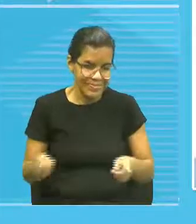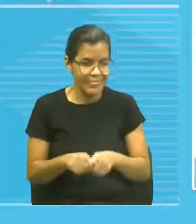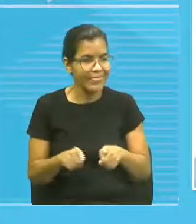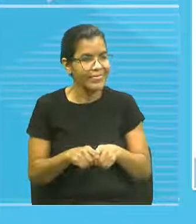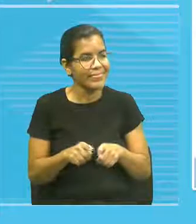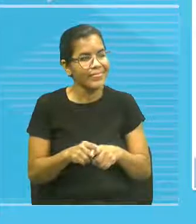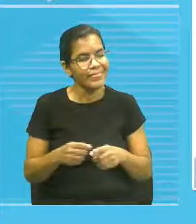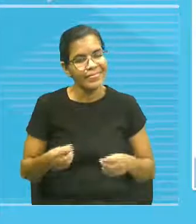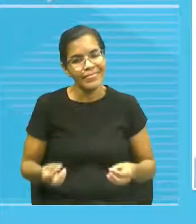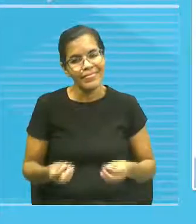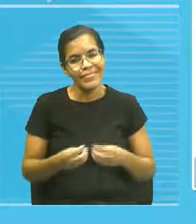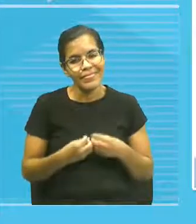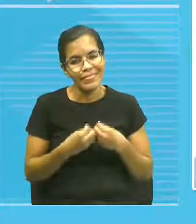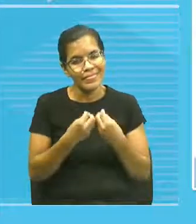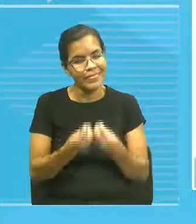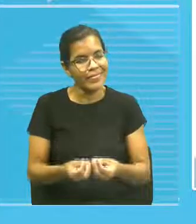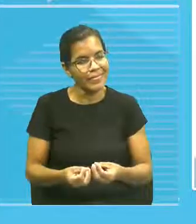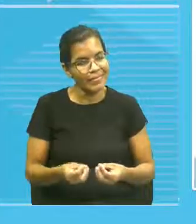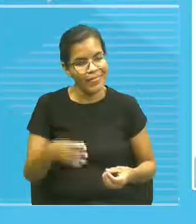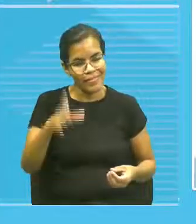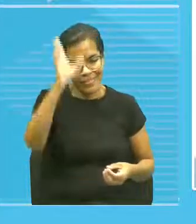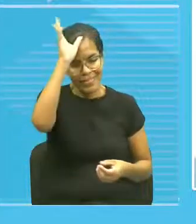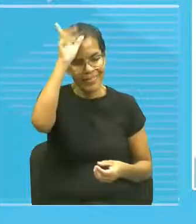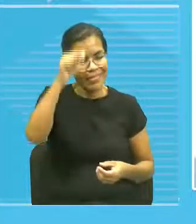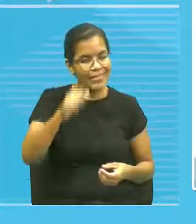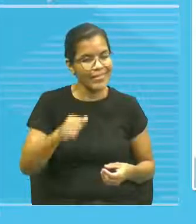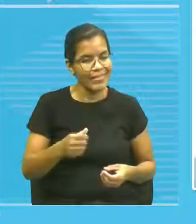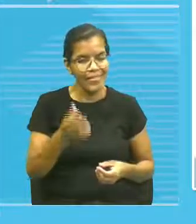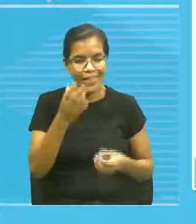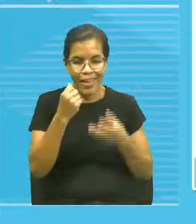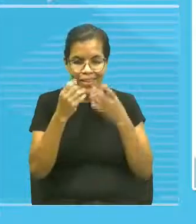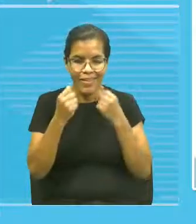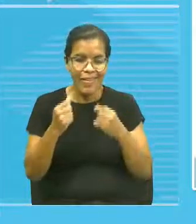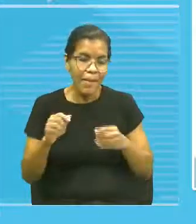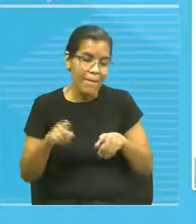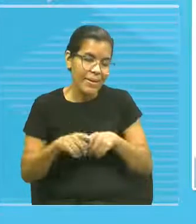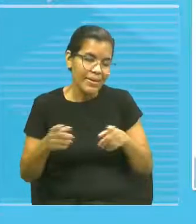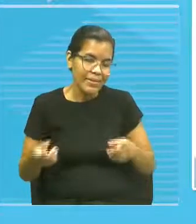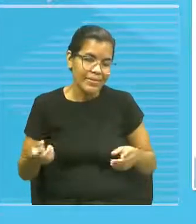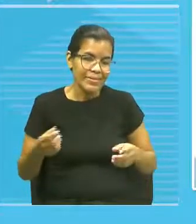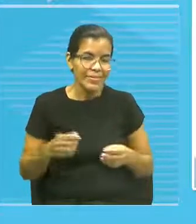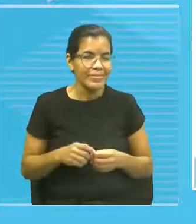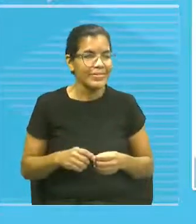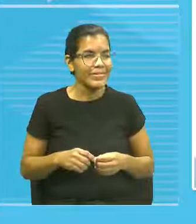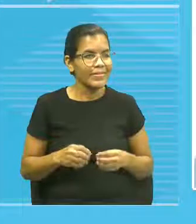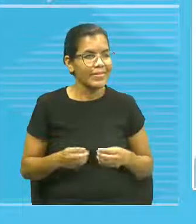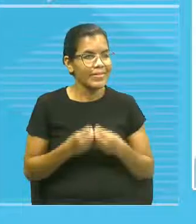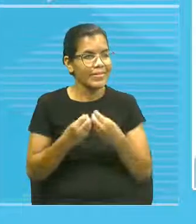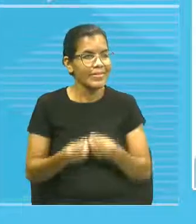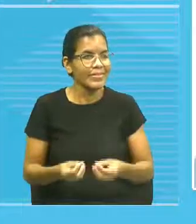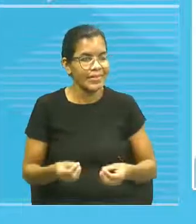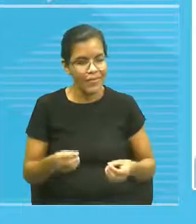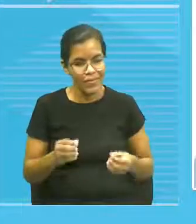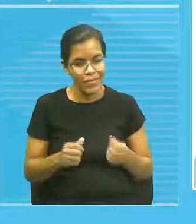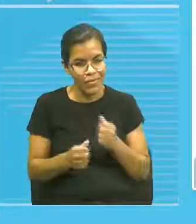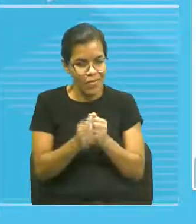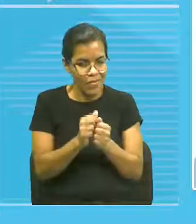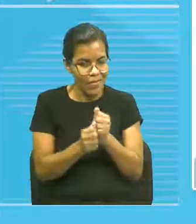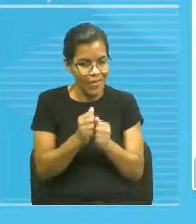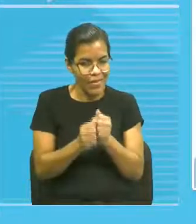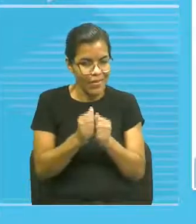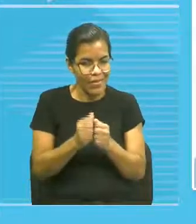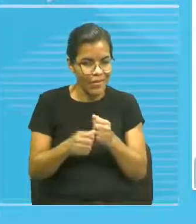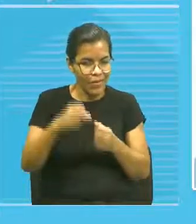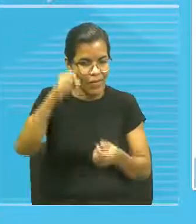me ofereceu a galinha, eu vou comer a galinha. Mas tu me oferecer um arroz com bife do oião, eu vou gostar com a farinha de pub